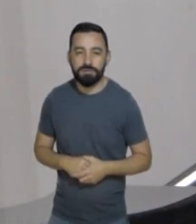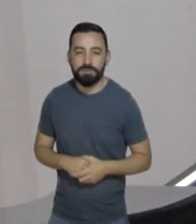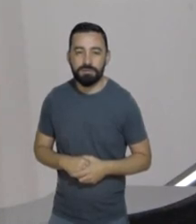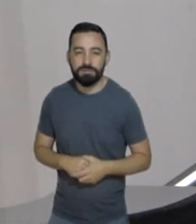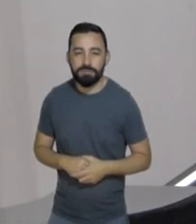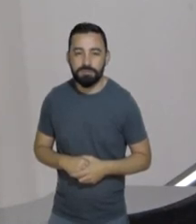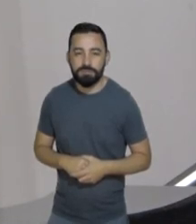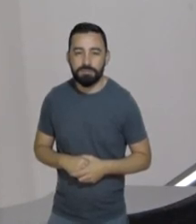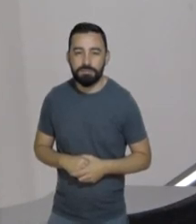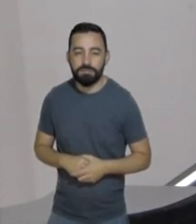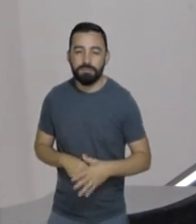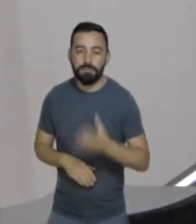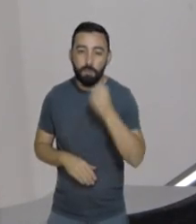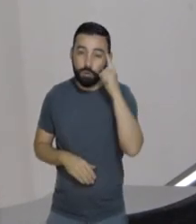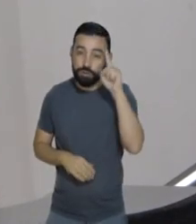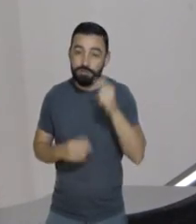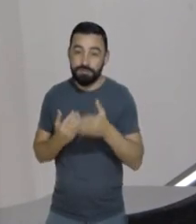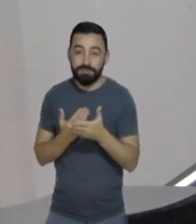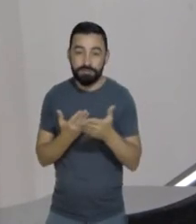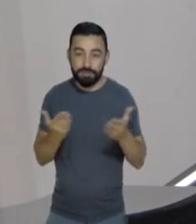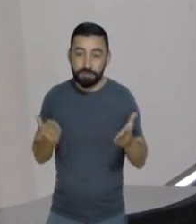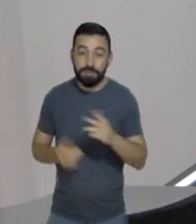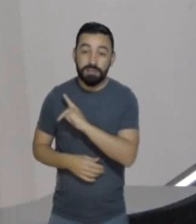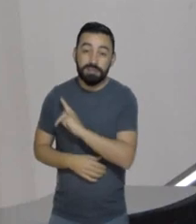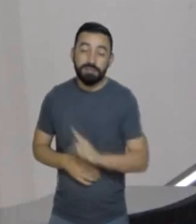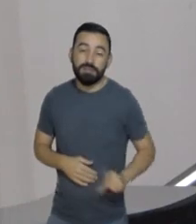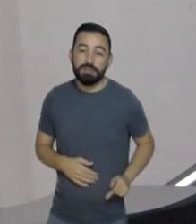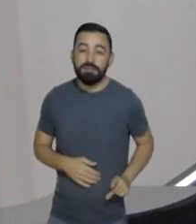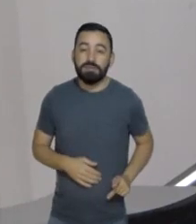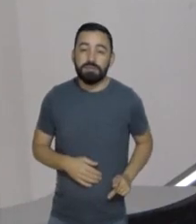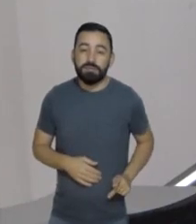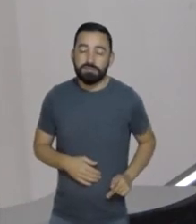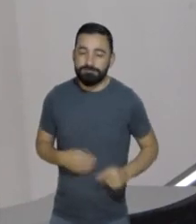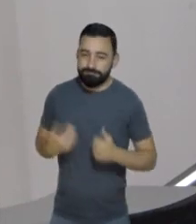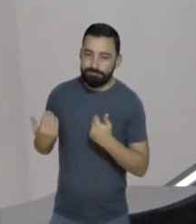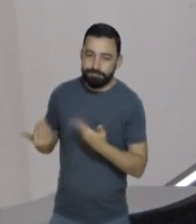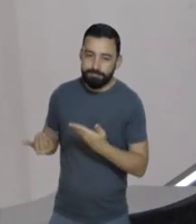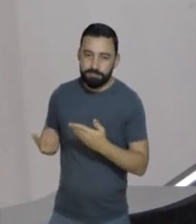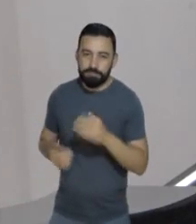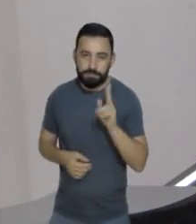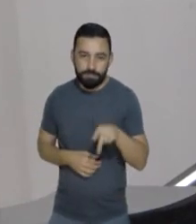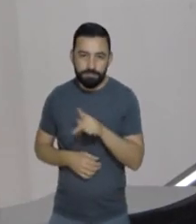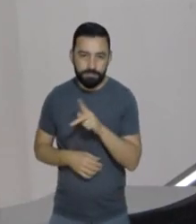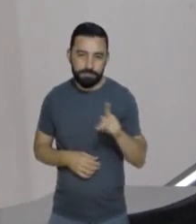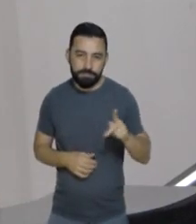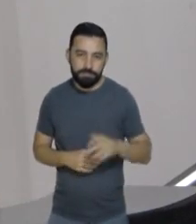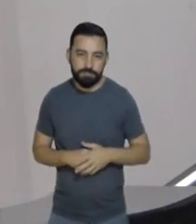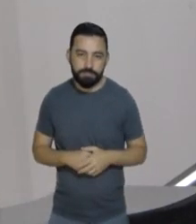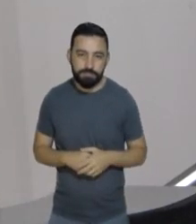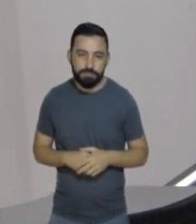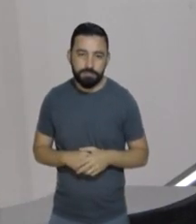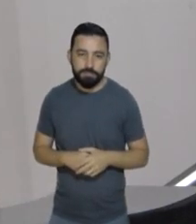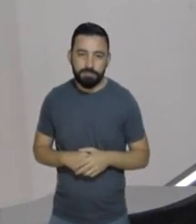Bom dia, presidente da Casa em Exercício, deputado Padre Pedro.